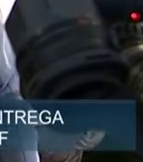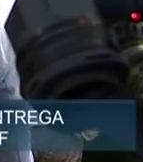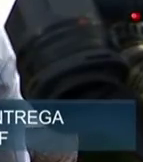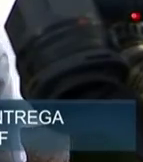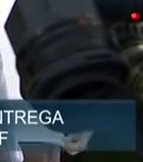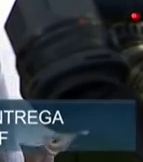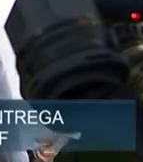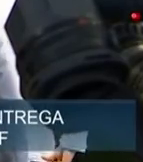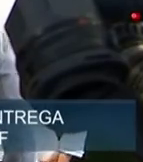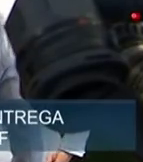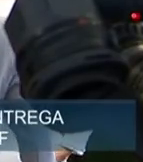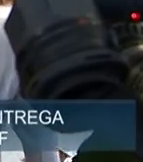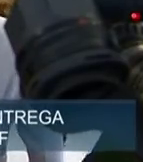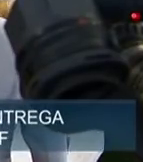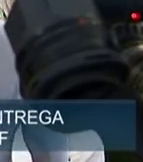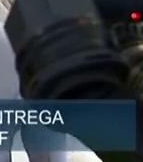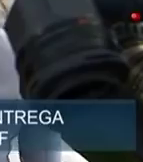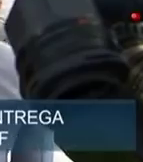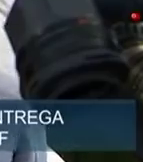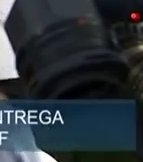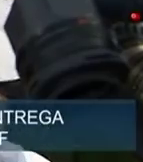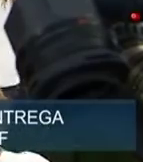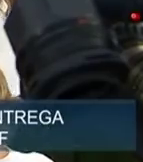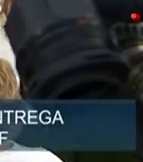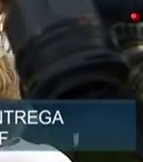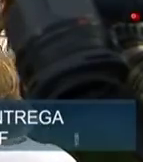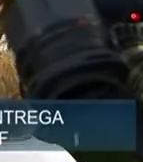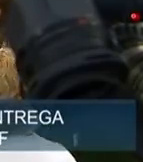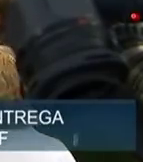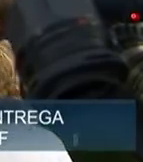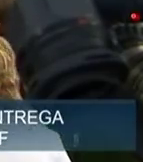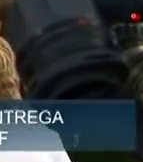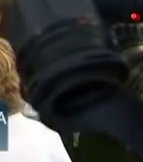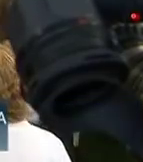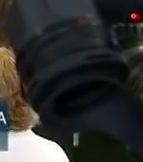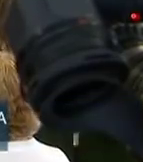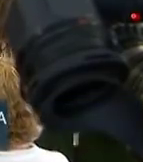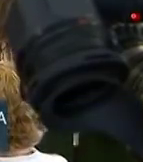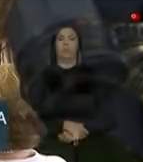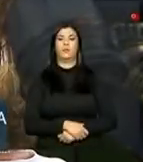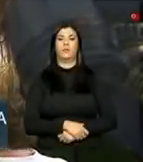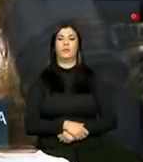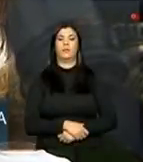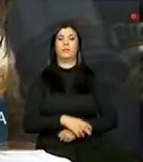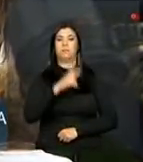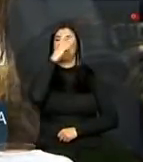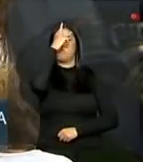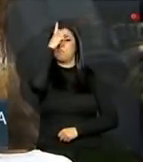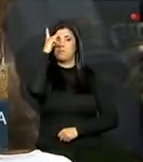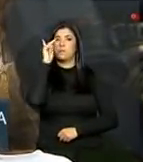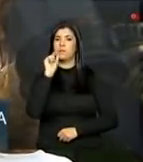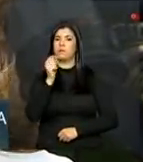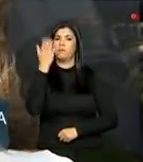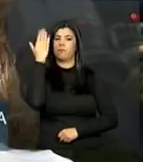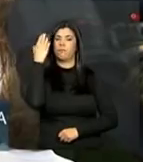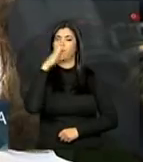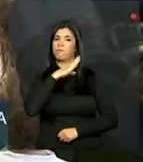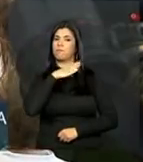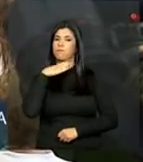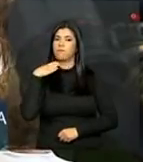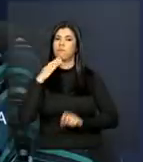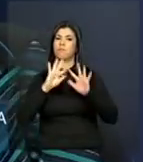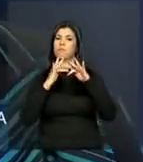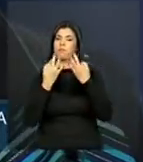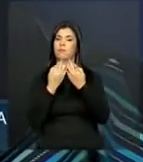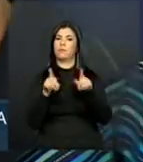continuam sofrendo como se eles morrem de novo e sempre a cada dia estou certa